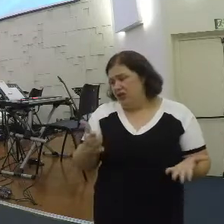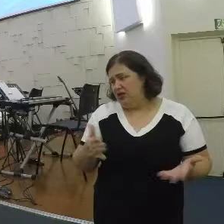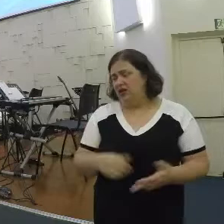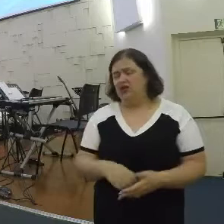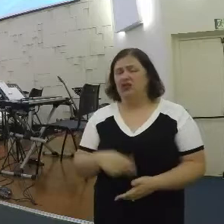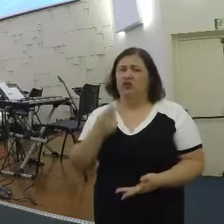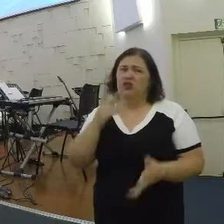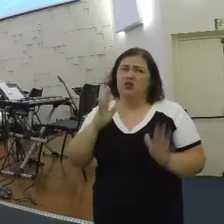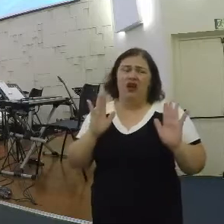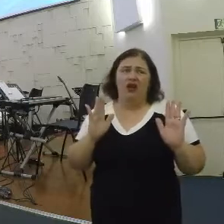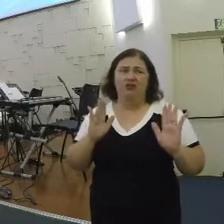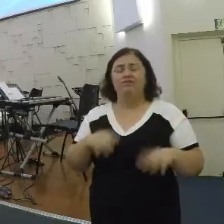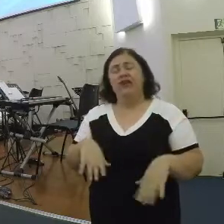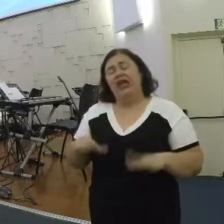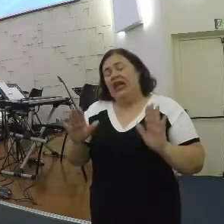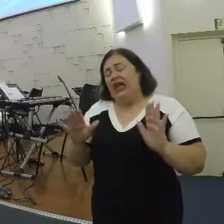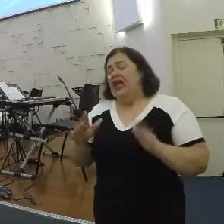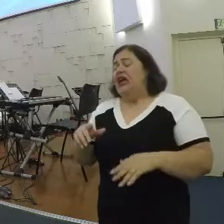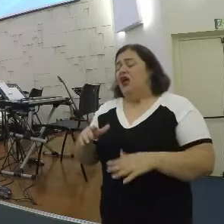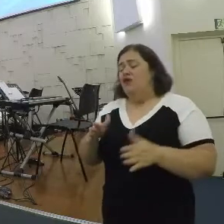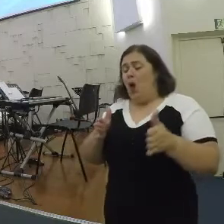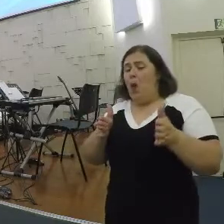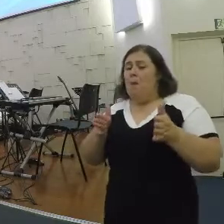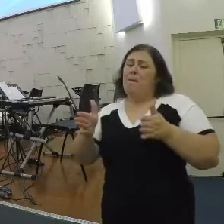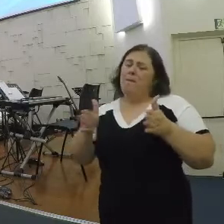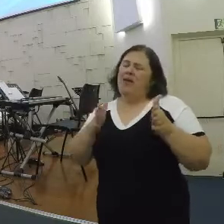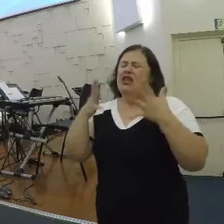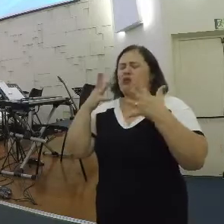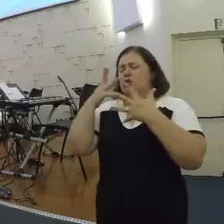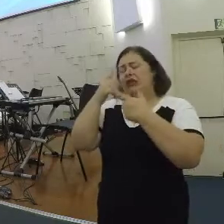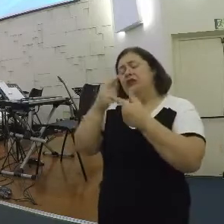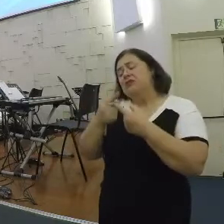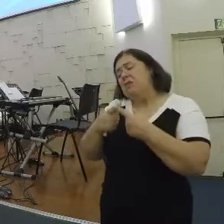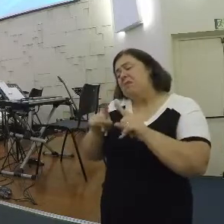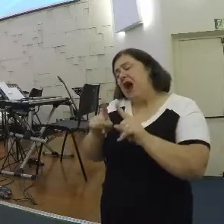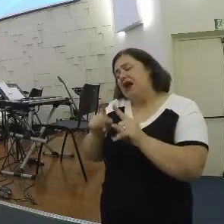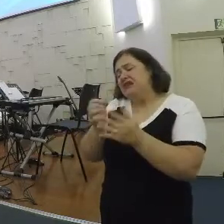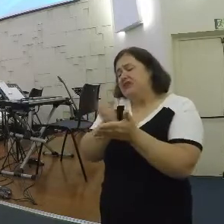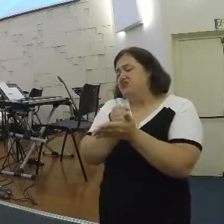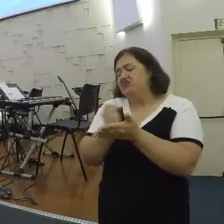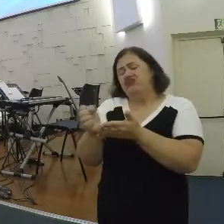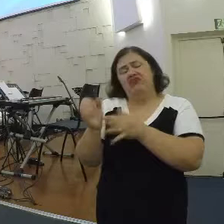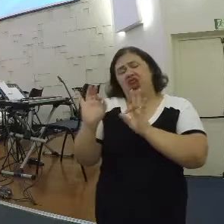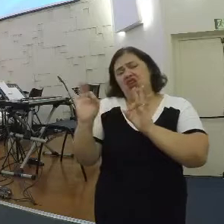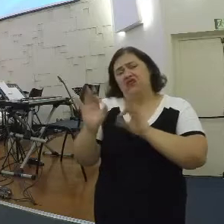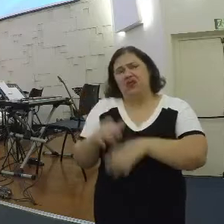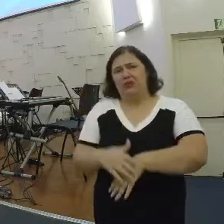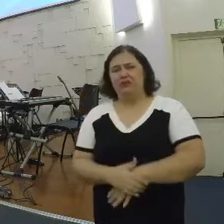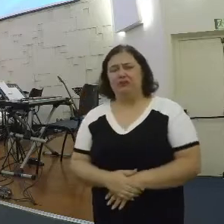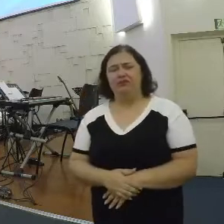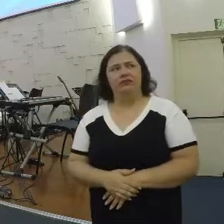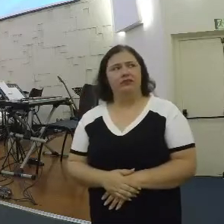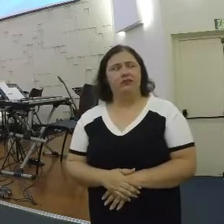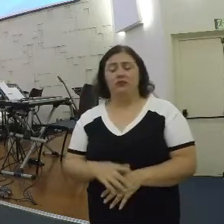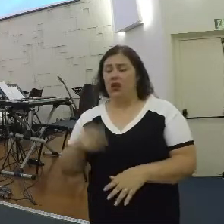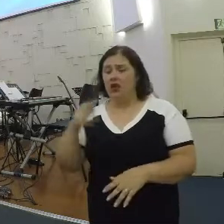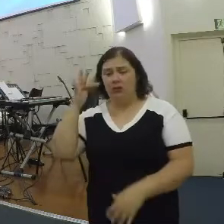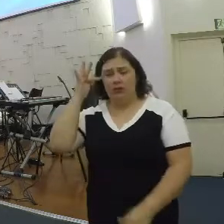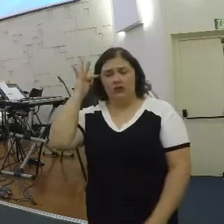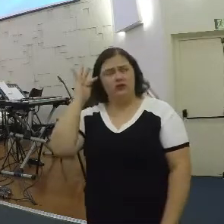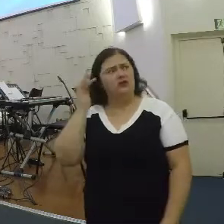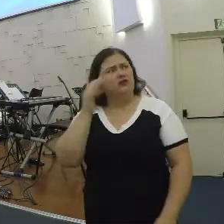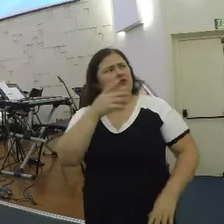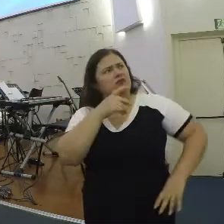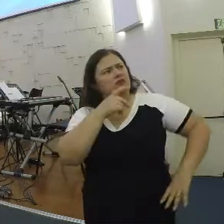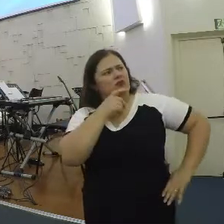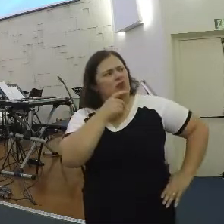linda da minha vida, mas passou. Irmãos, enquanto eu conversava com esse professor, eu vi que não houve firmeza nele. Houve